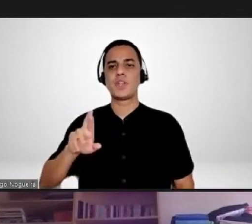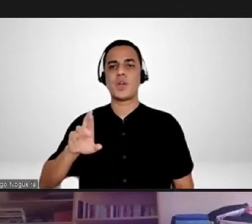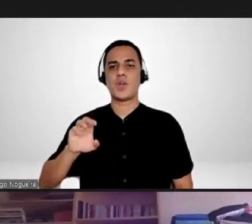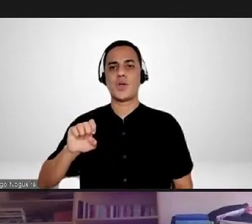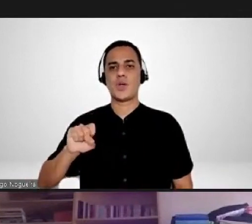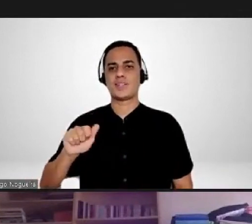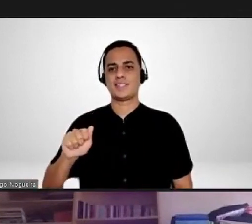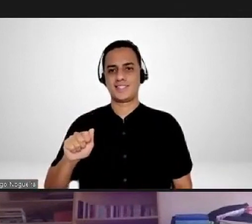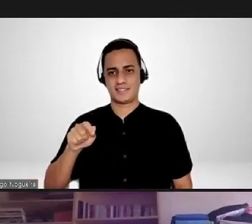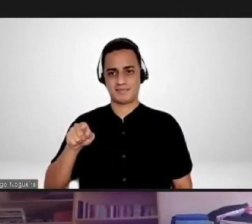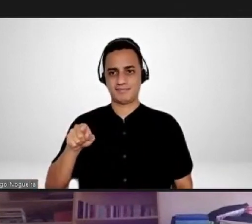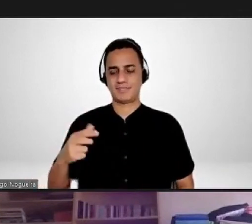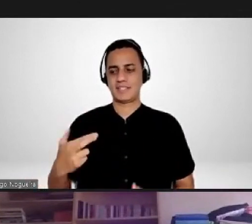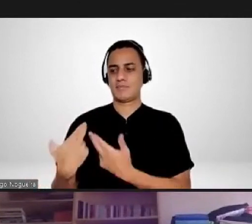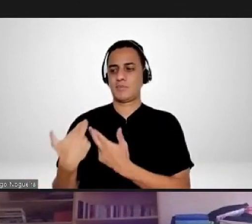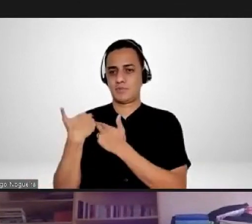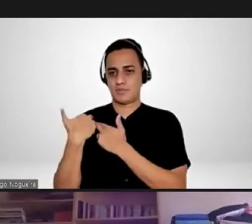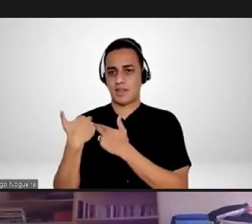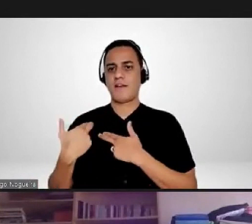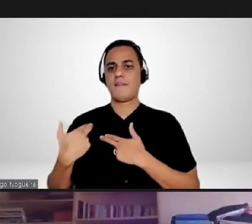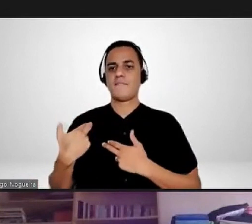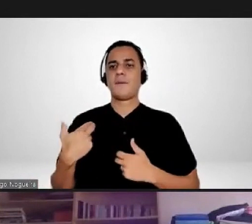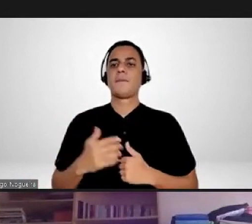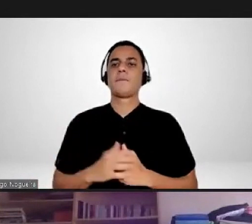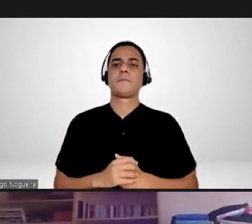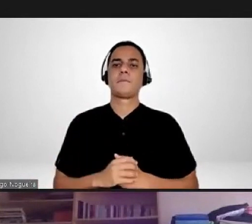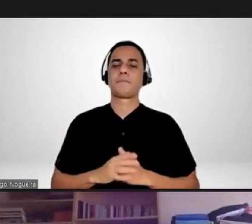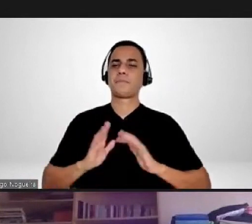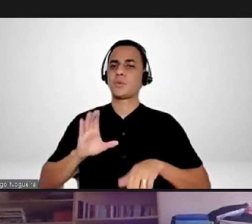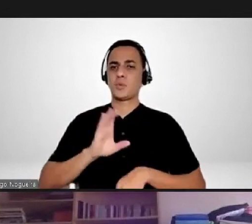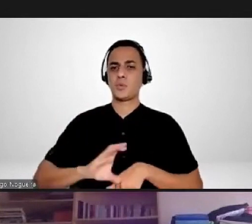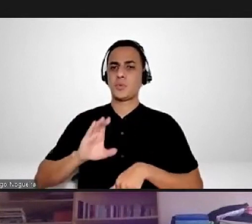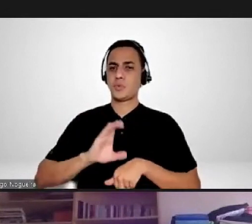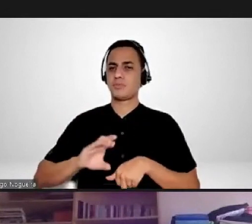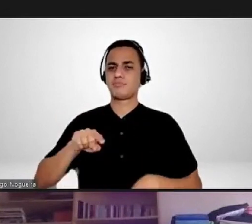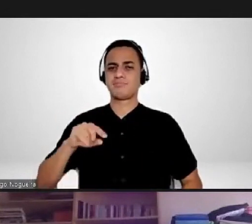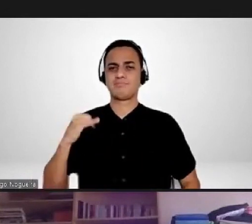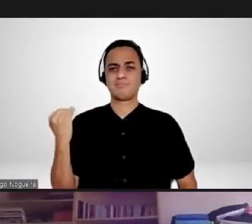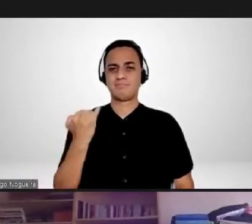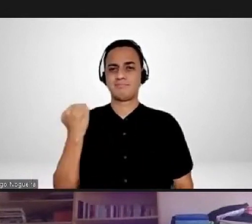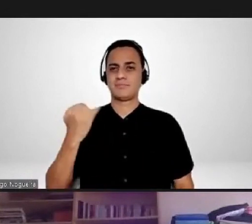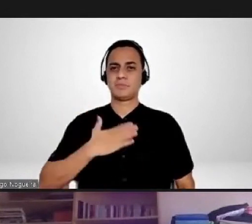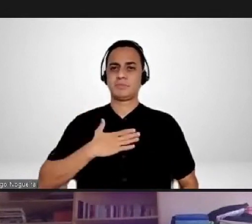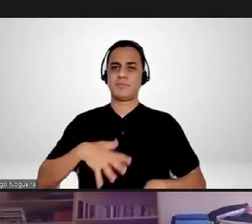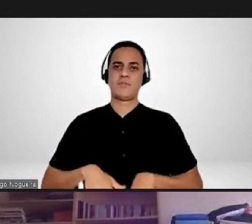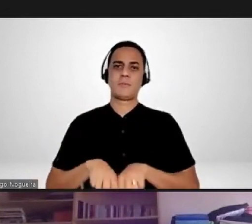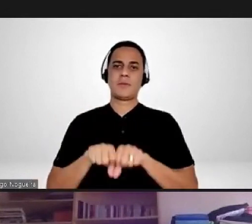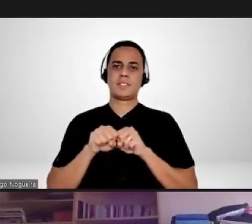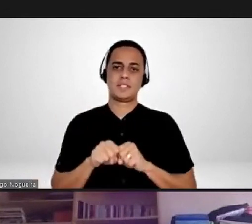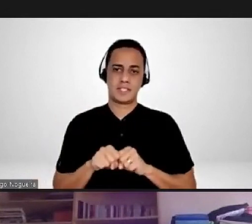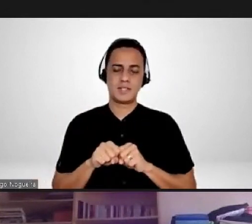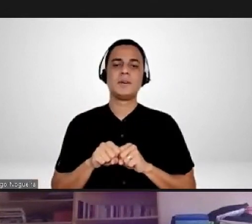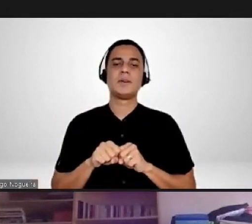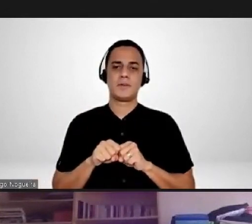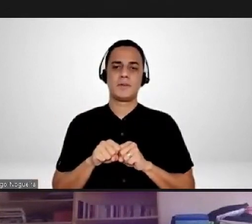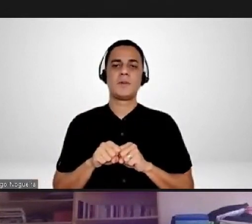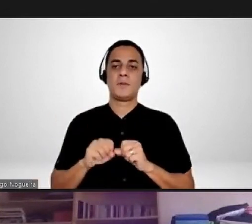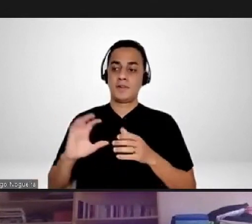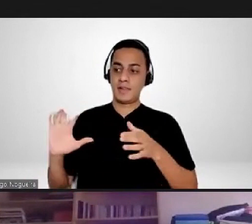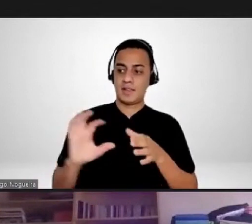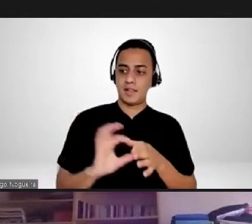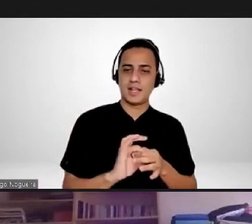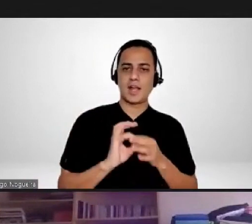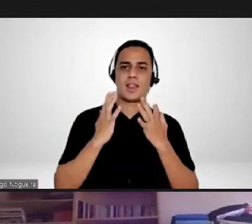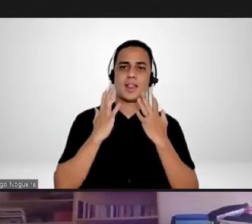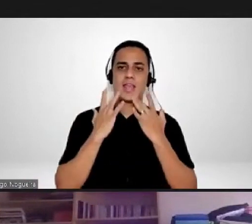coordena, e foi um curso fundamental na minha formação, que veio das artes